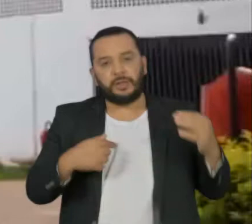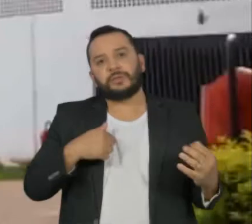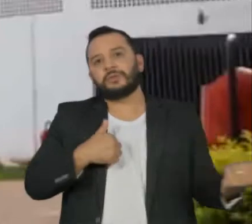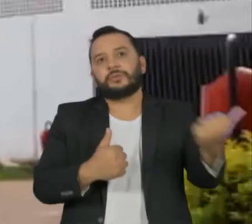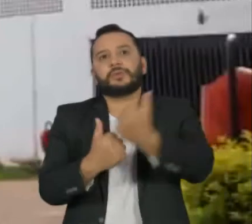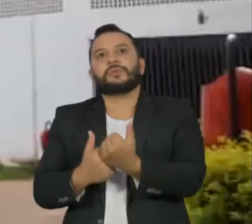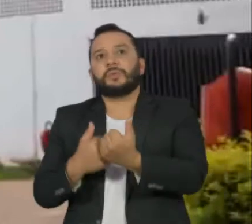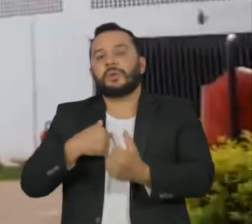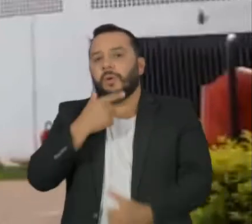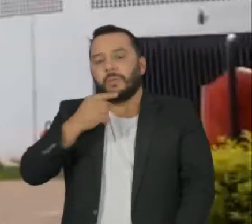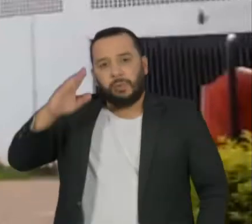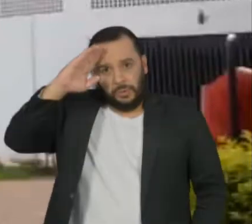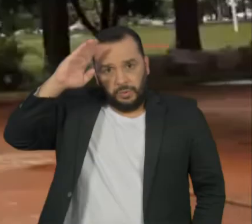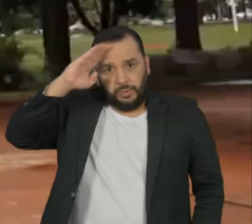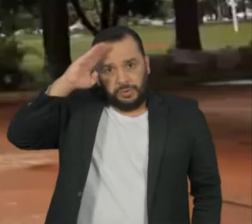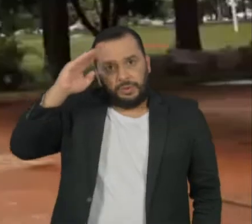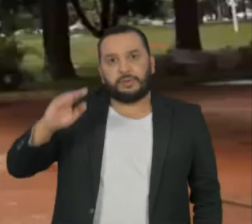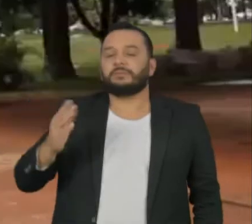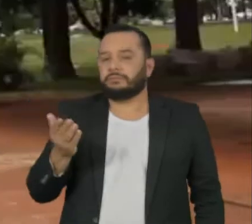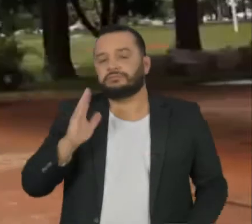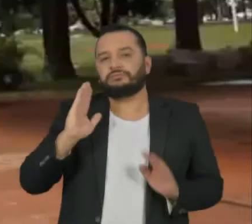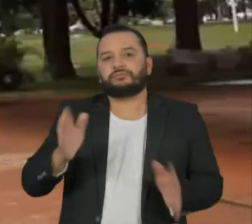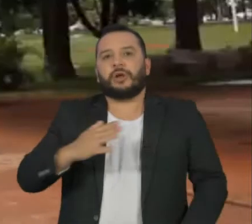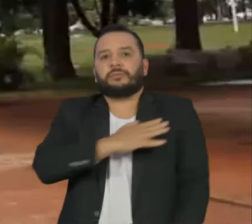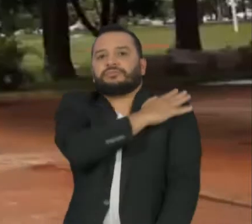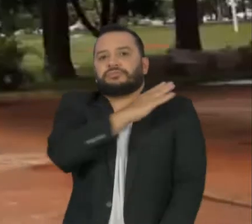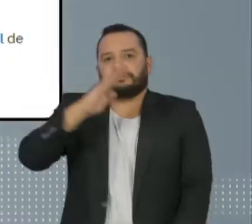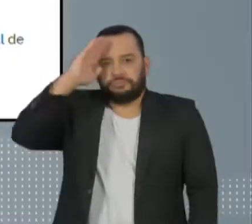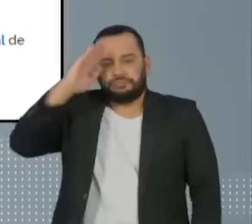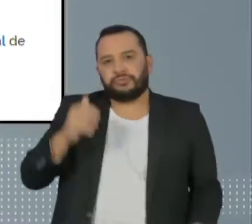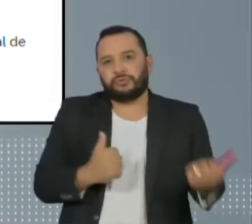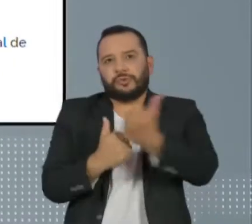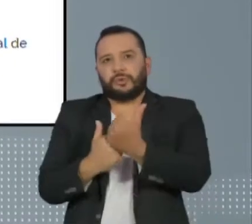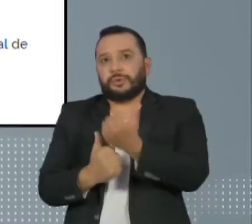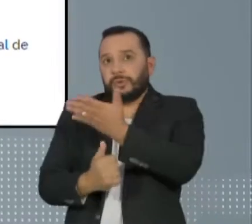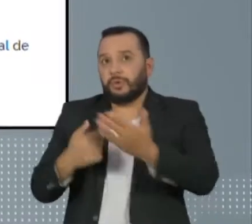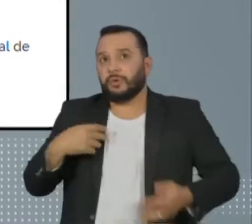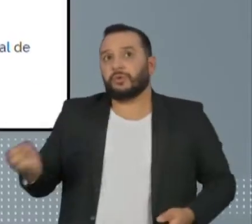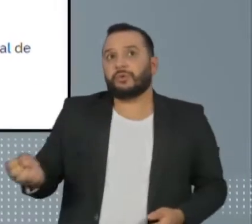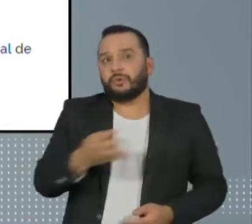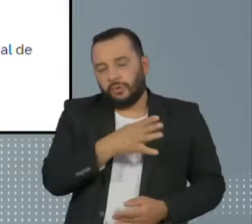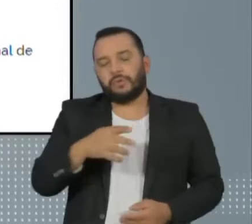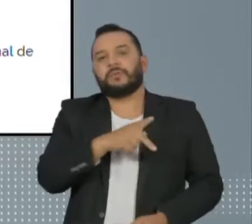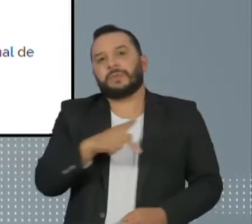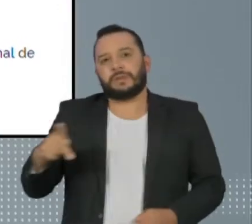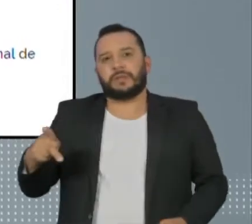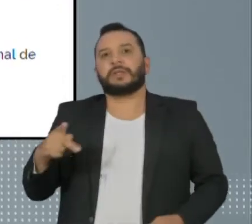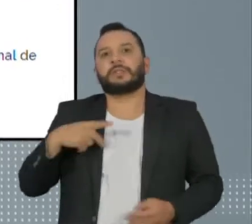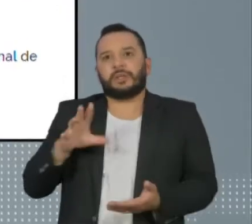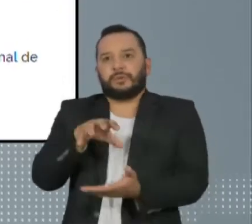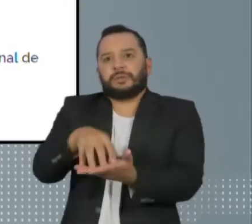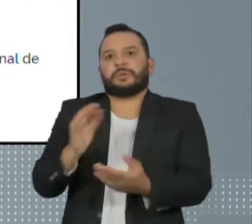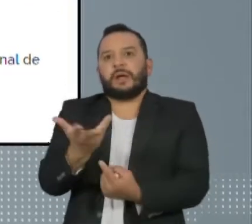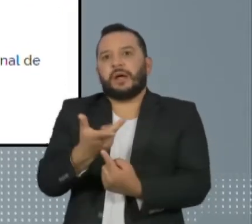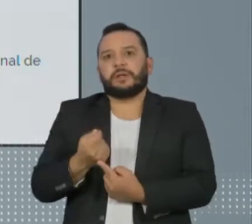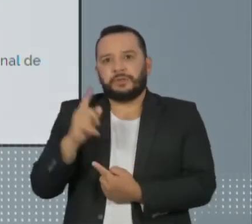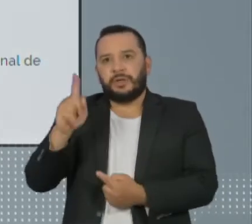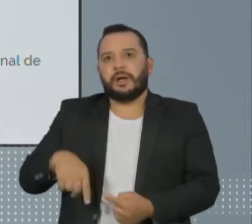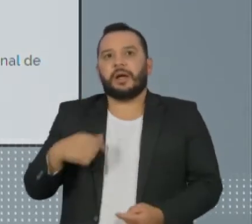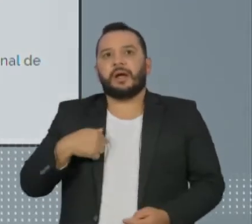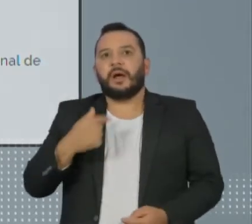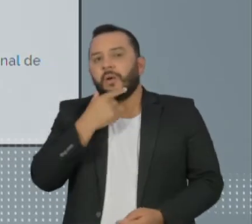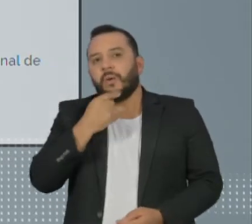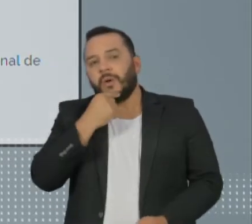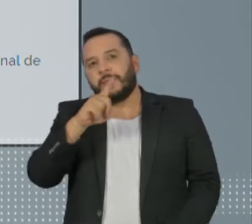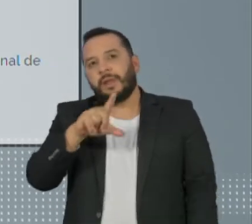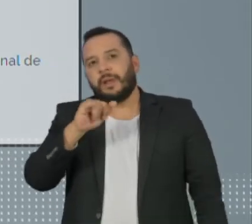Exército de acordo com a publicação do diário oficial da união novo presidente da Funarte e será o coronel da reserva do exército